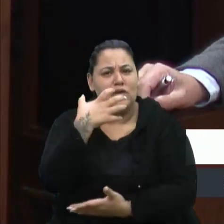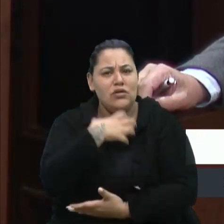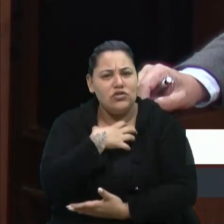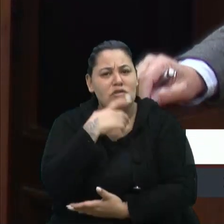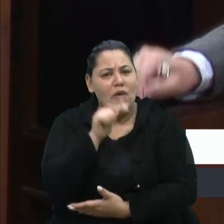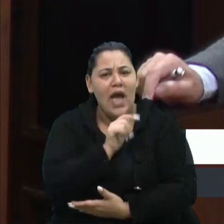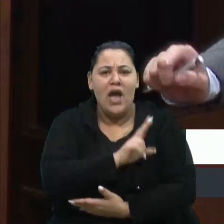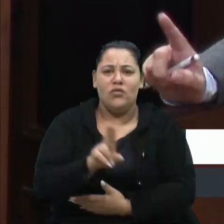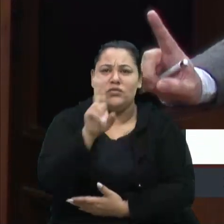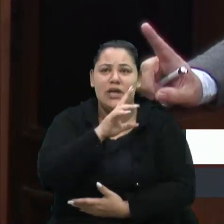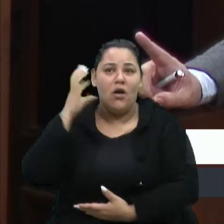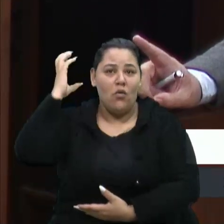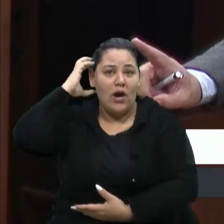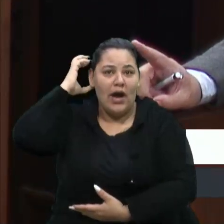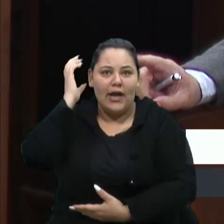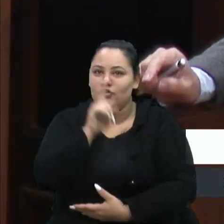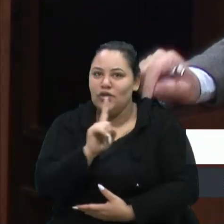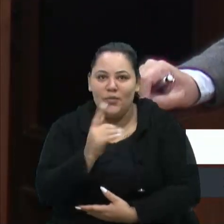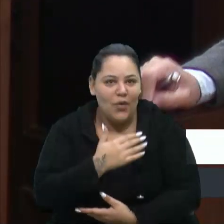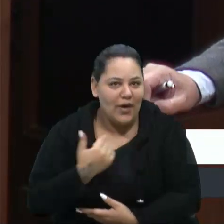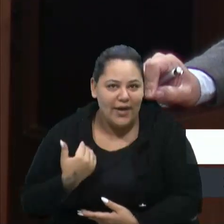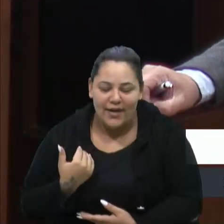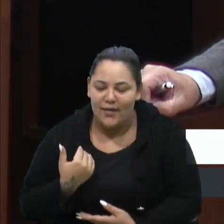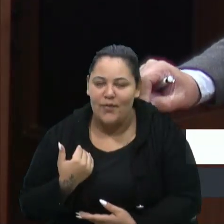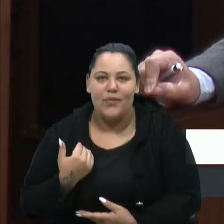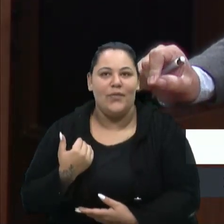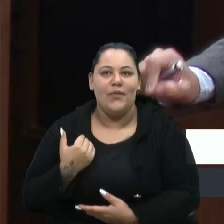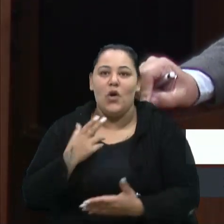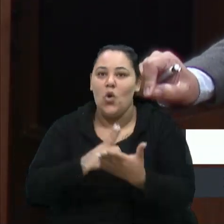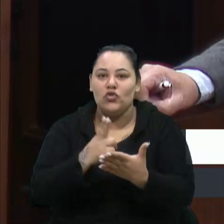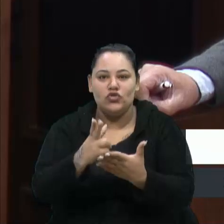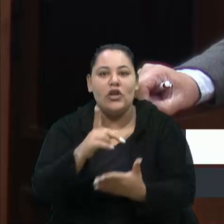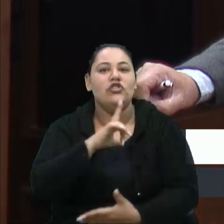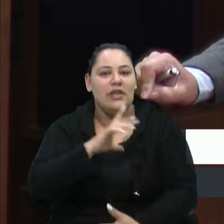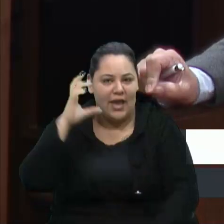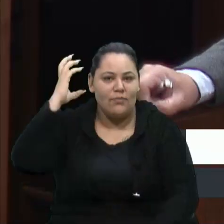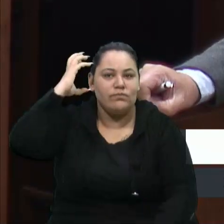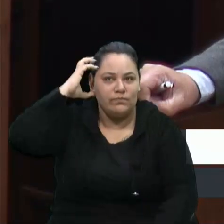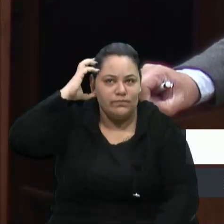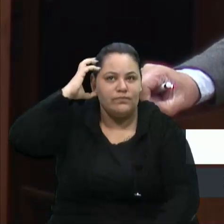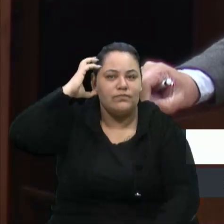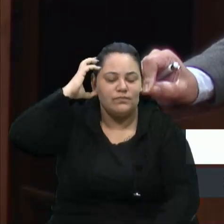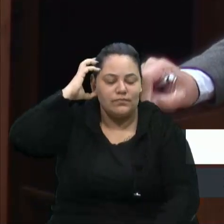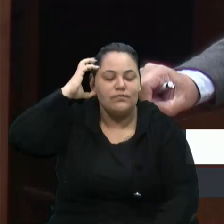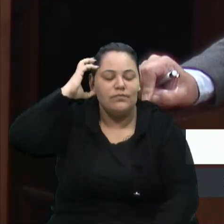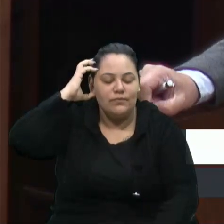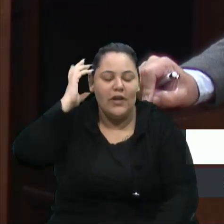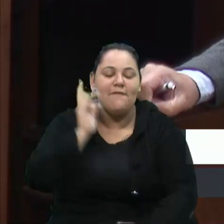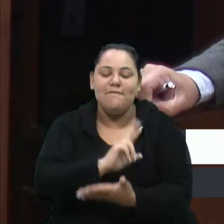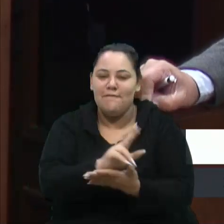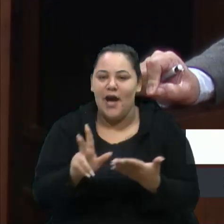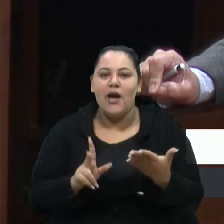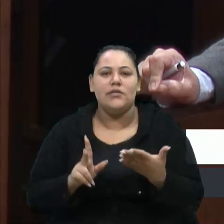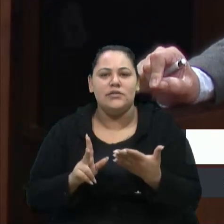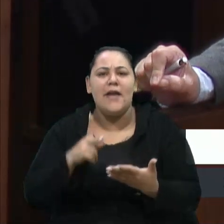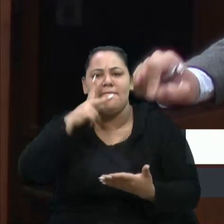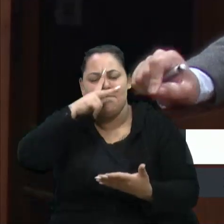utilizar o rádio não morreu gente o rádio não morreu nós temos emissoras de rádio potentes e que podem ser